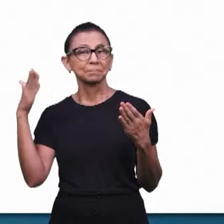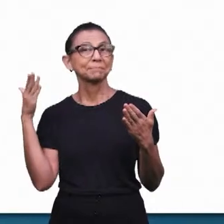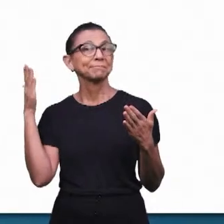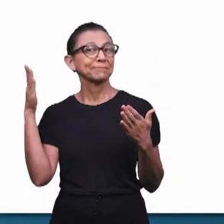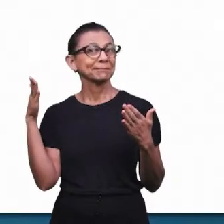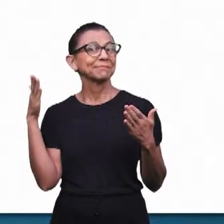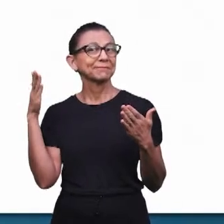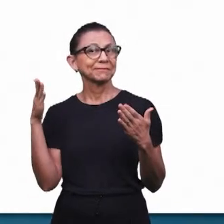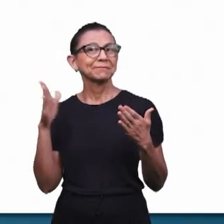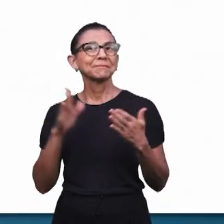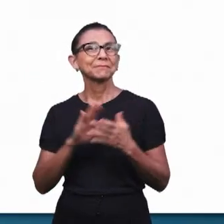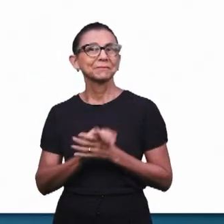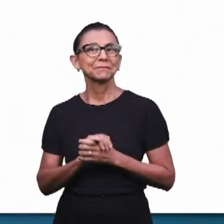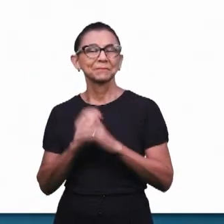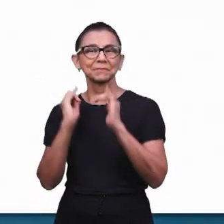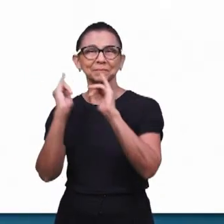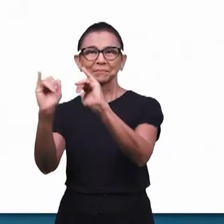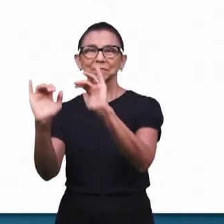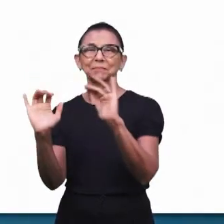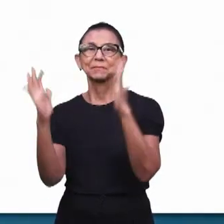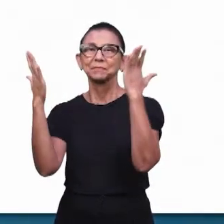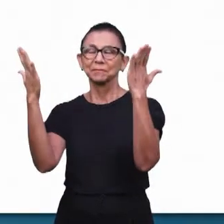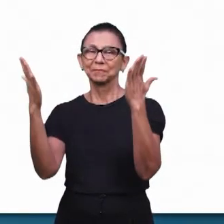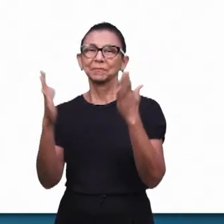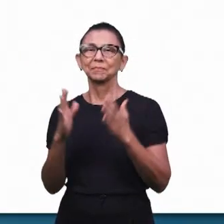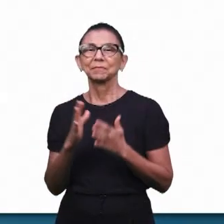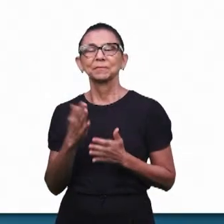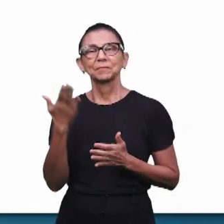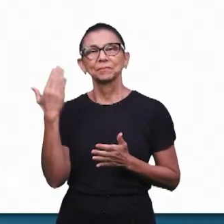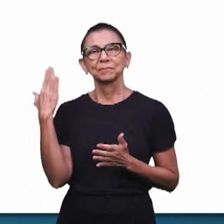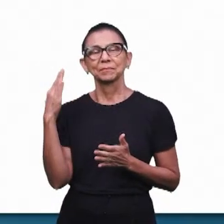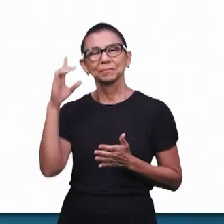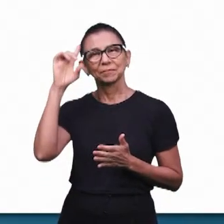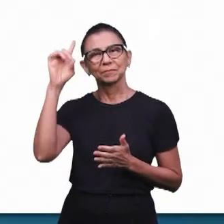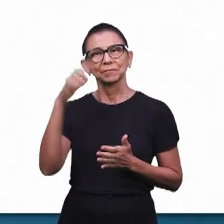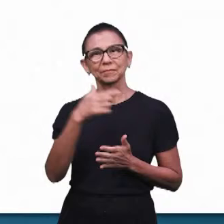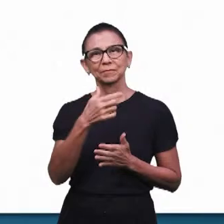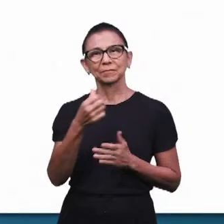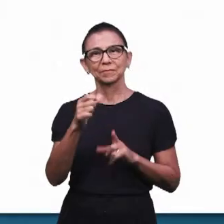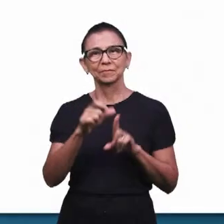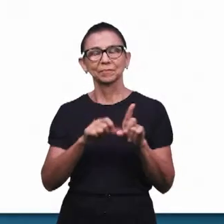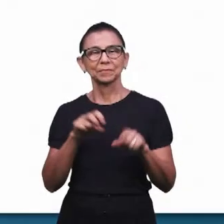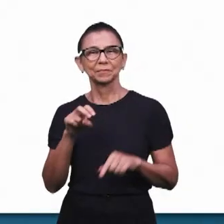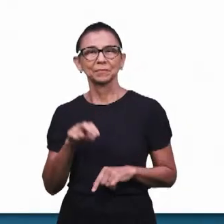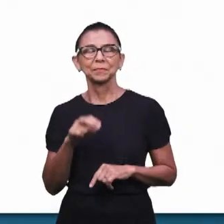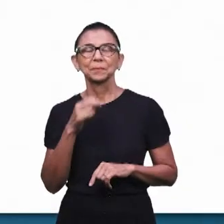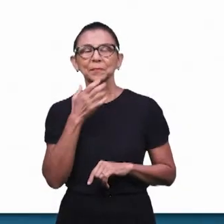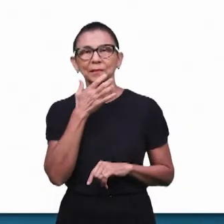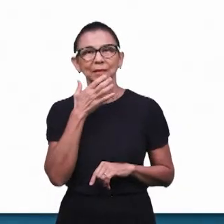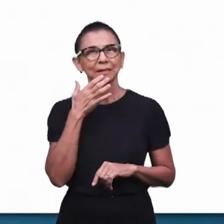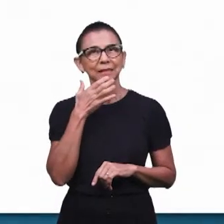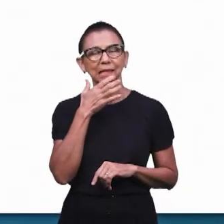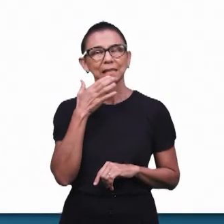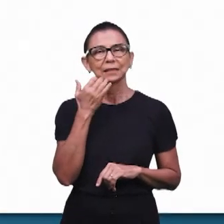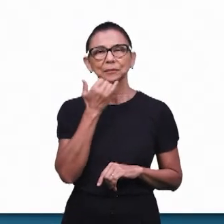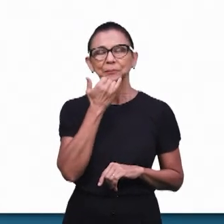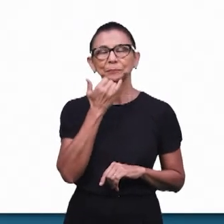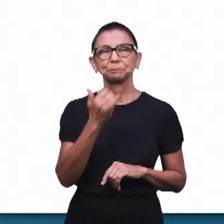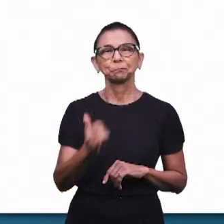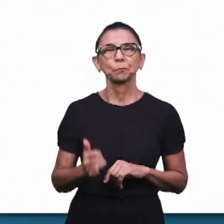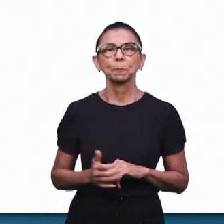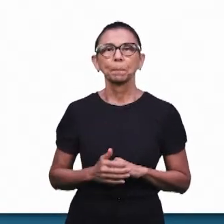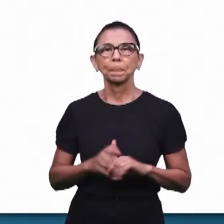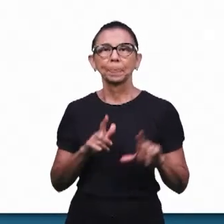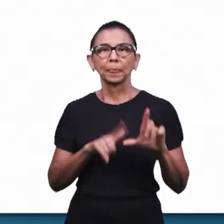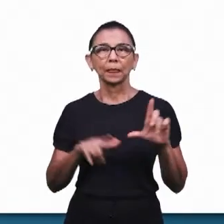a pregação que foi feita no Trombetas e Festas do último dia 26 de novembro. Vamos então agora, a